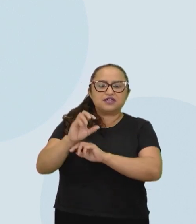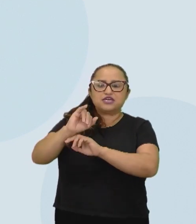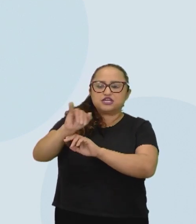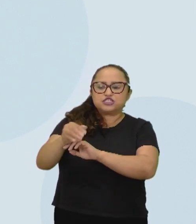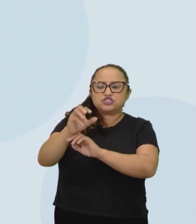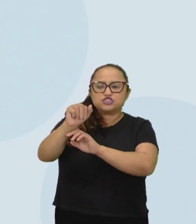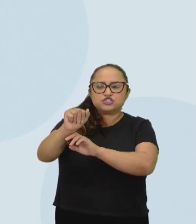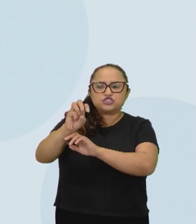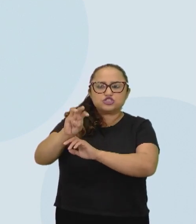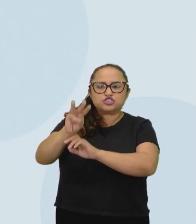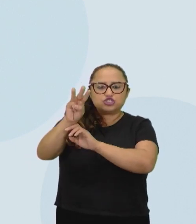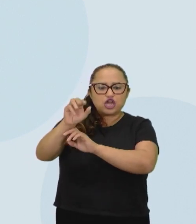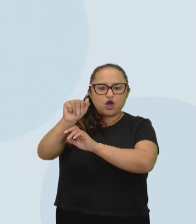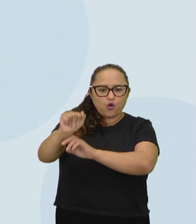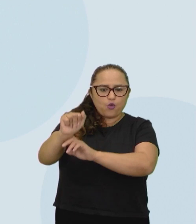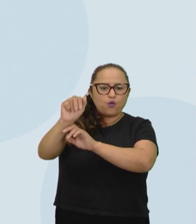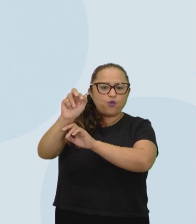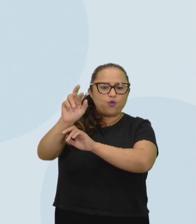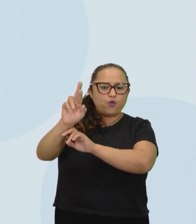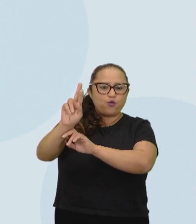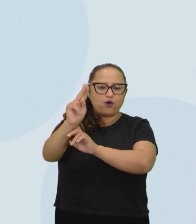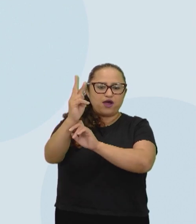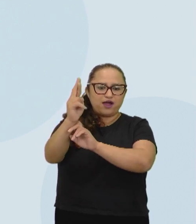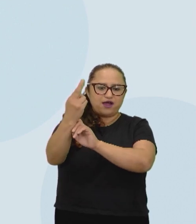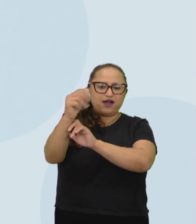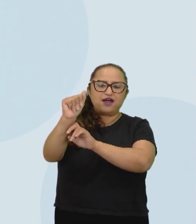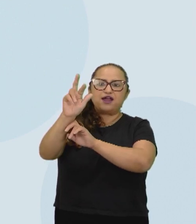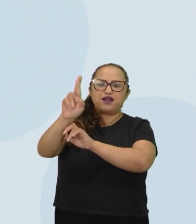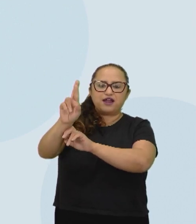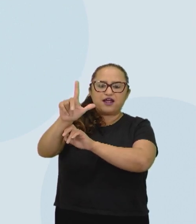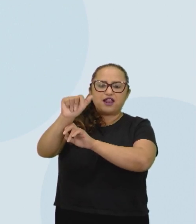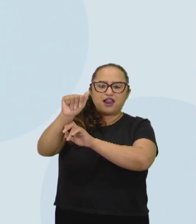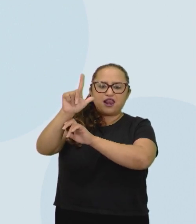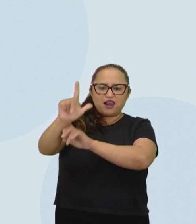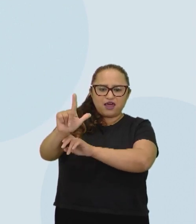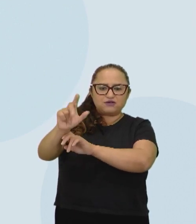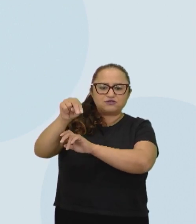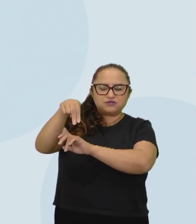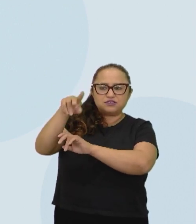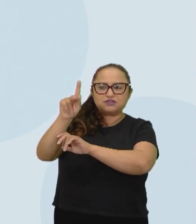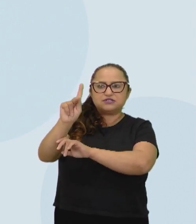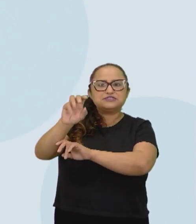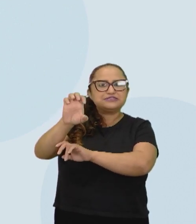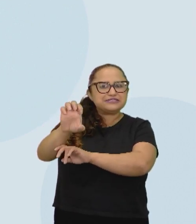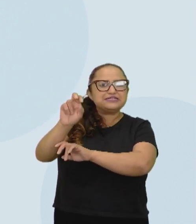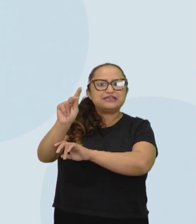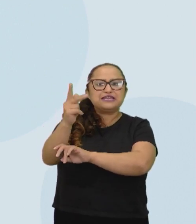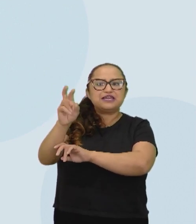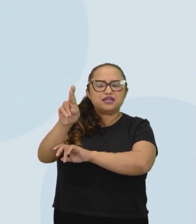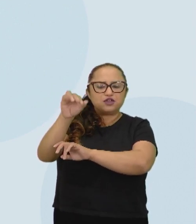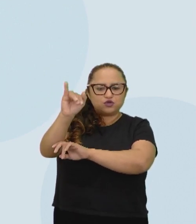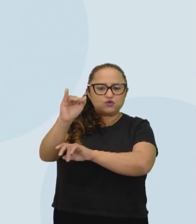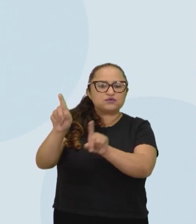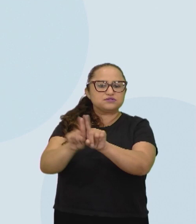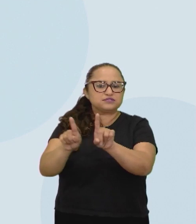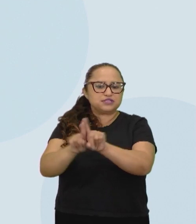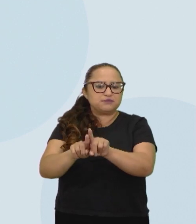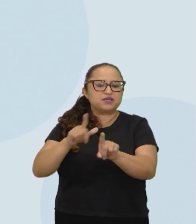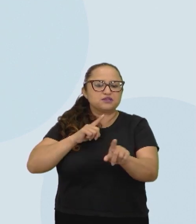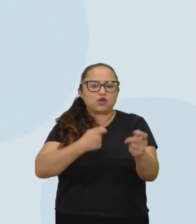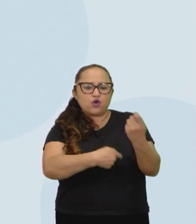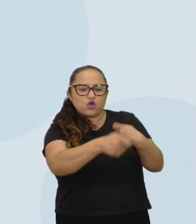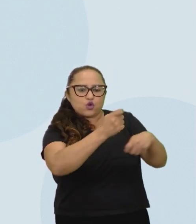Nehru, pressuposto o fim da experiência neocolonialista, assim como o domínio econômico, político e